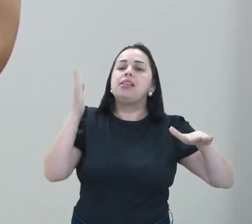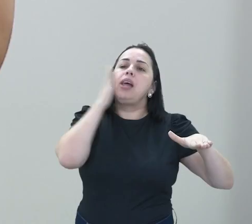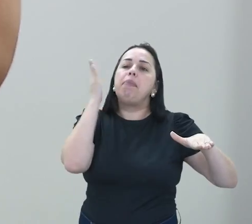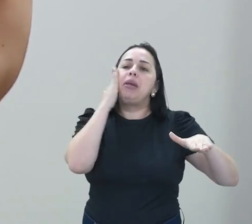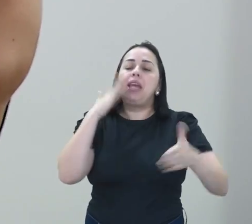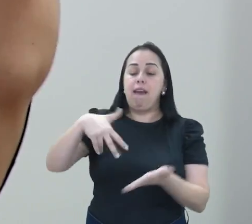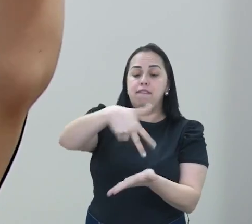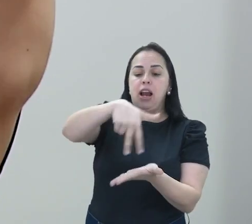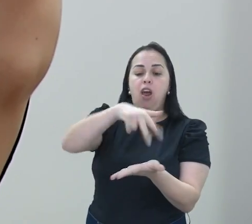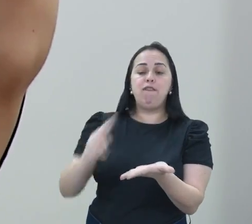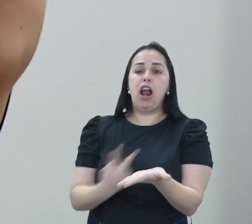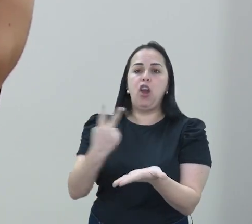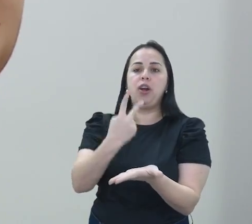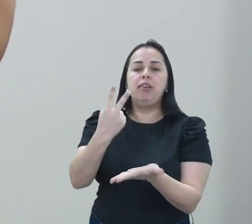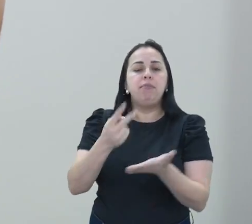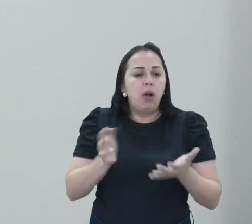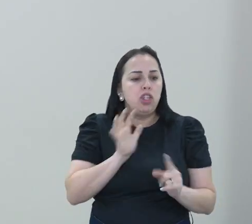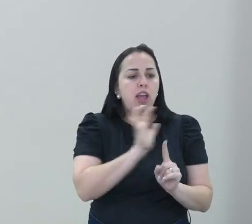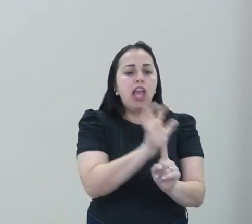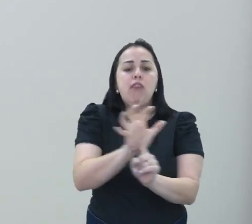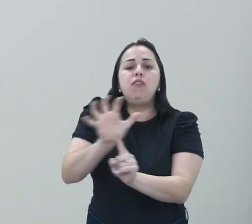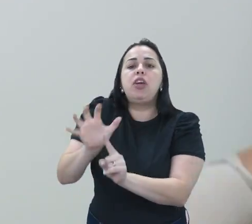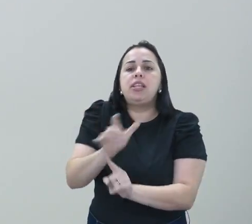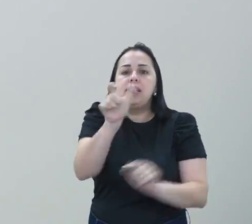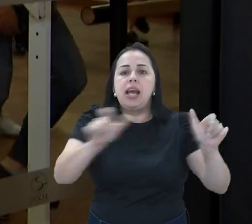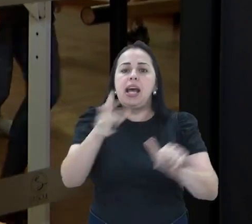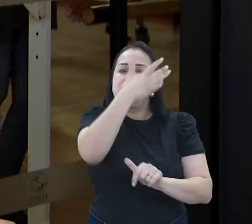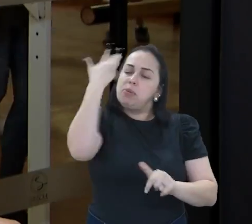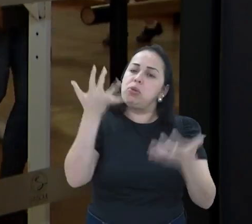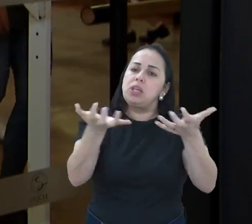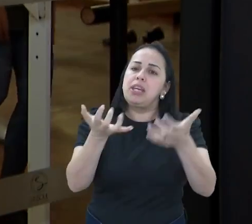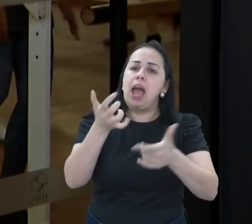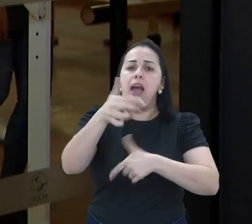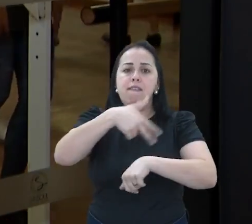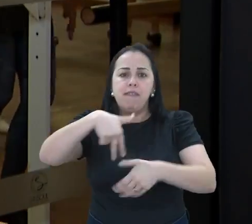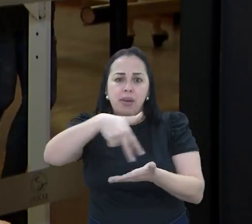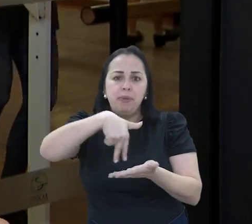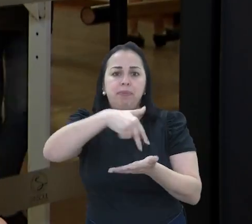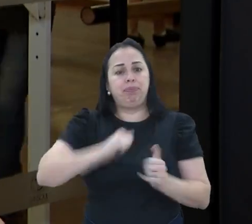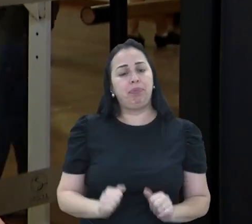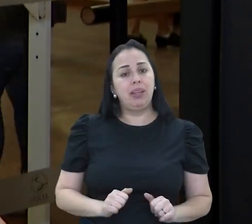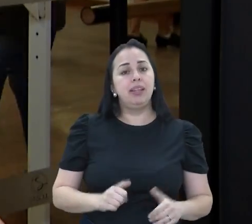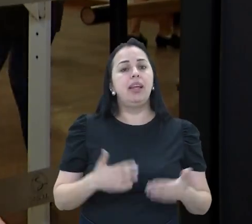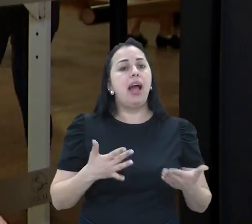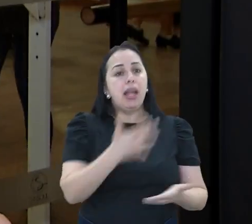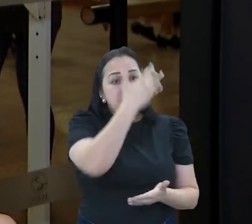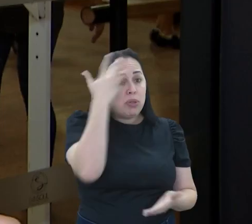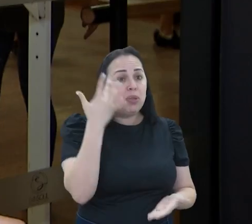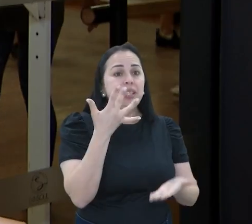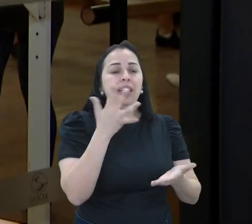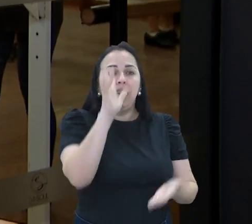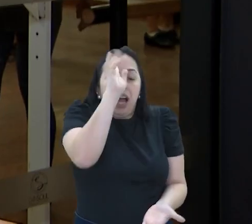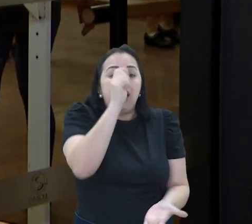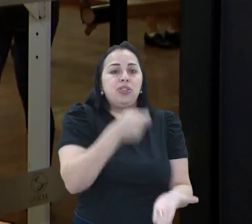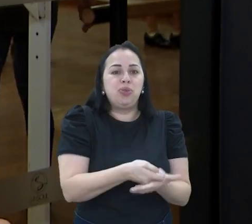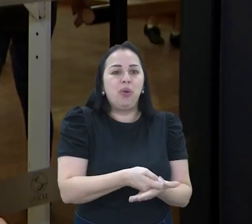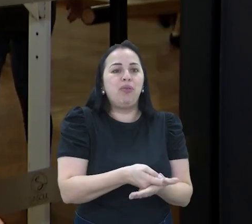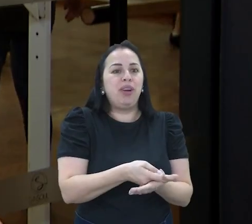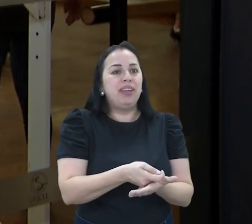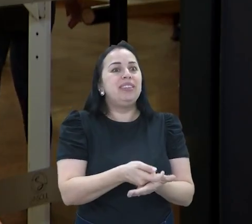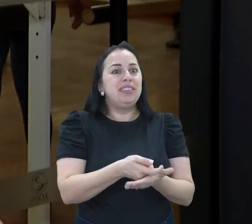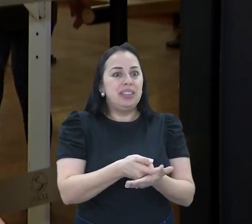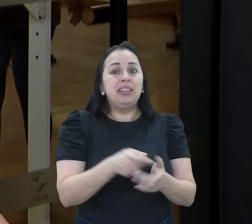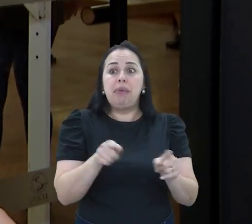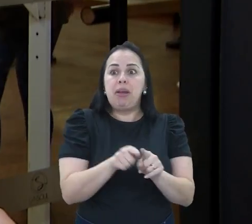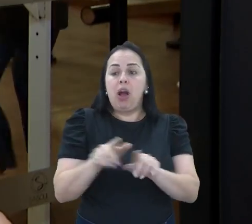dança pode influenciar quem sonha em viver da arte. Tendo esse dia da dança, vai fazer com que as pessoas talvez possam